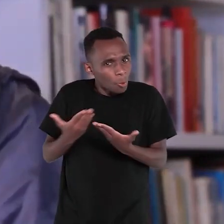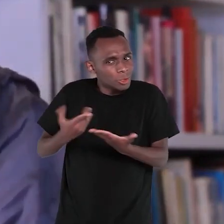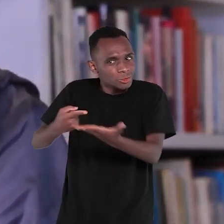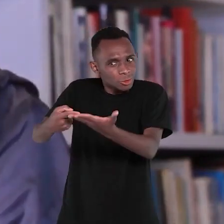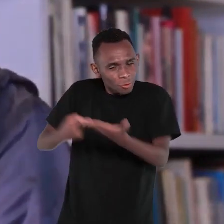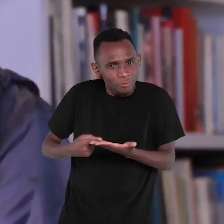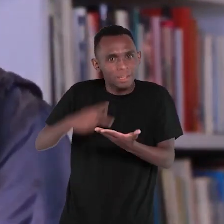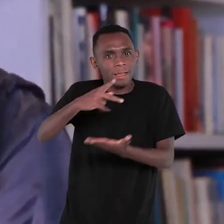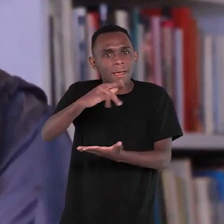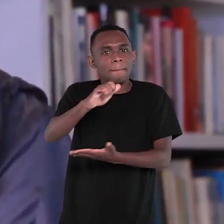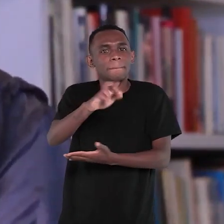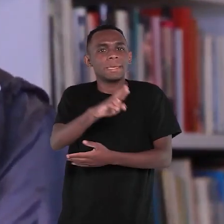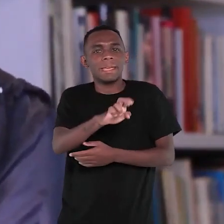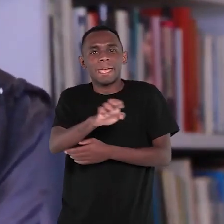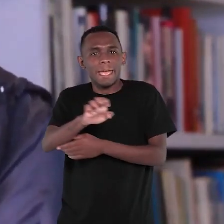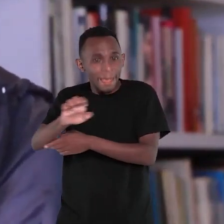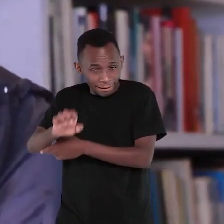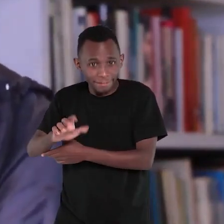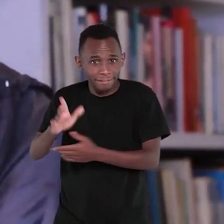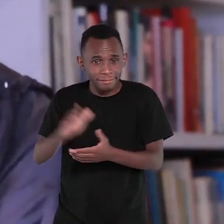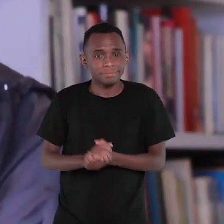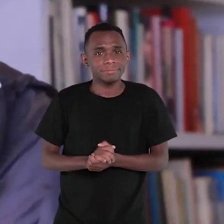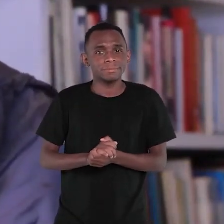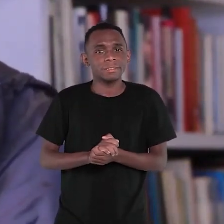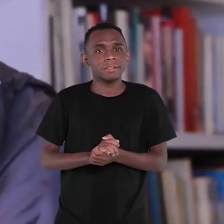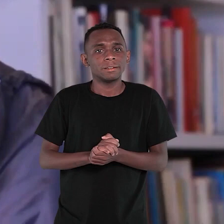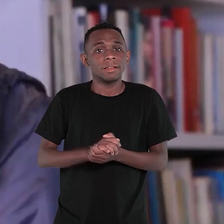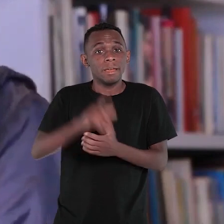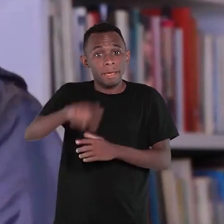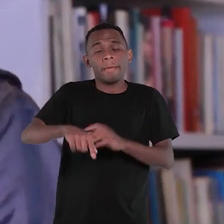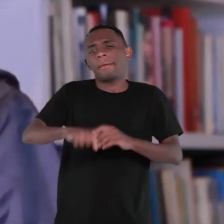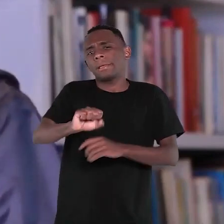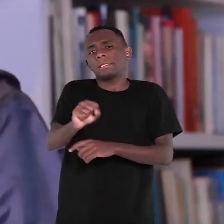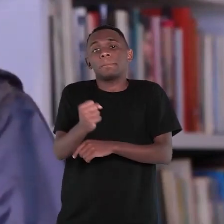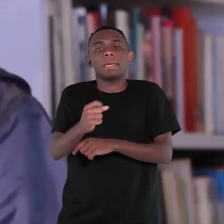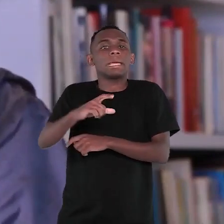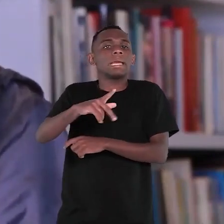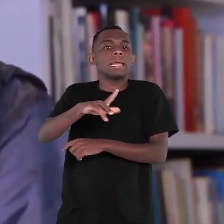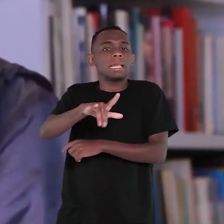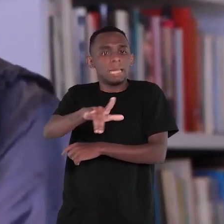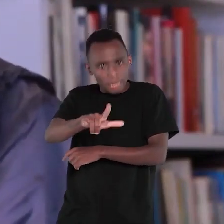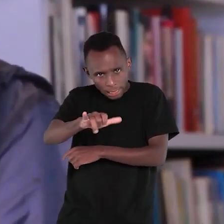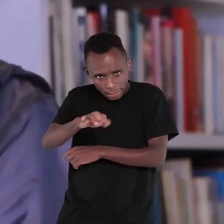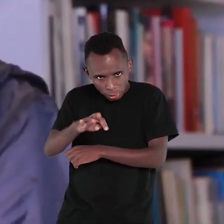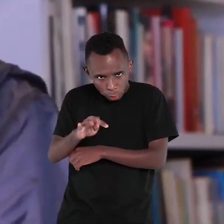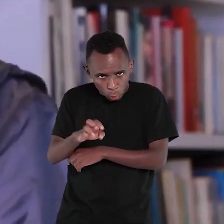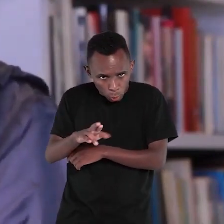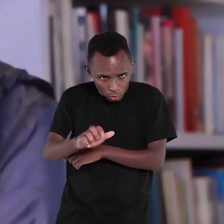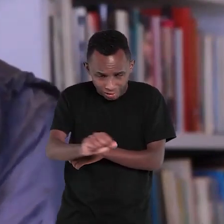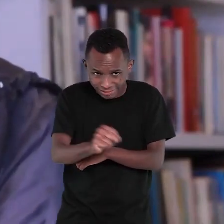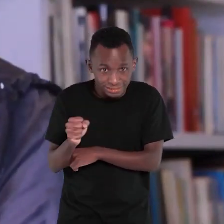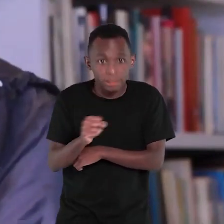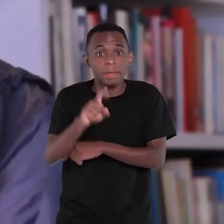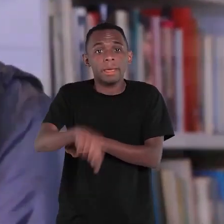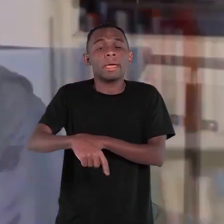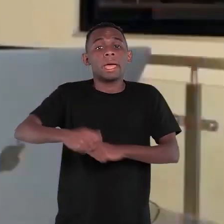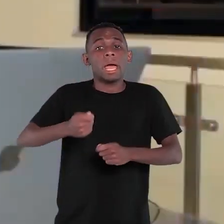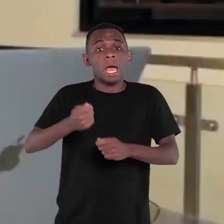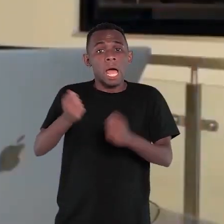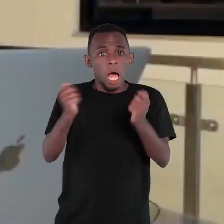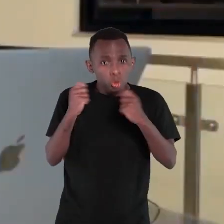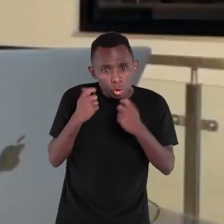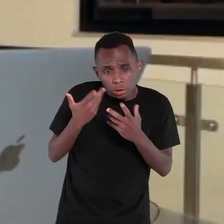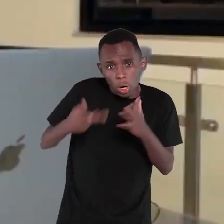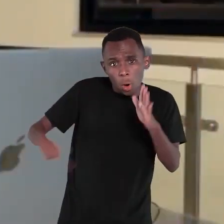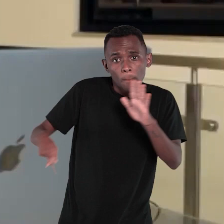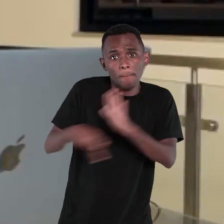nós convidamos o Pierre Rupert, que é da SP Leituras, para quem não sabe. SP Leitura é a